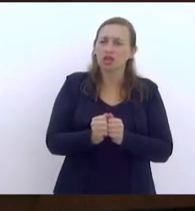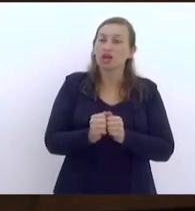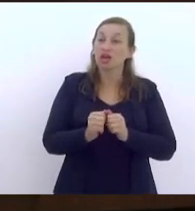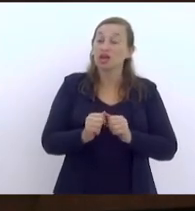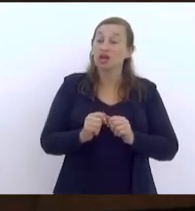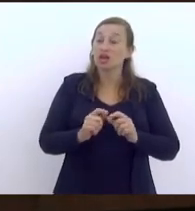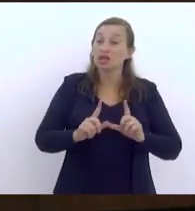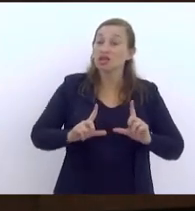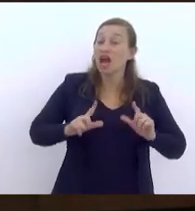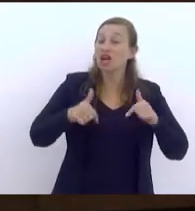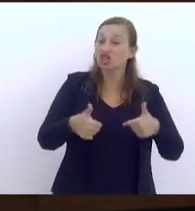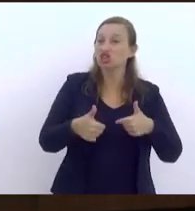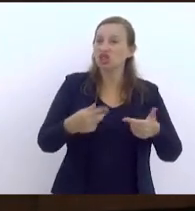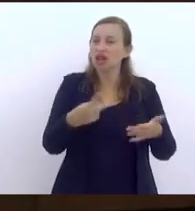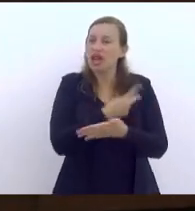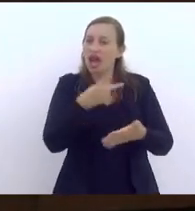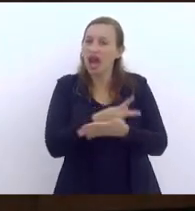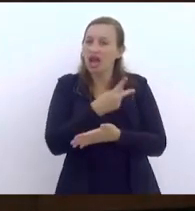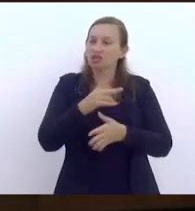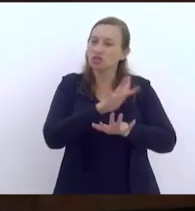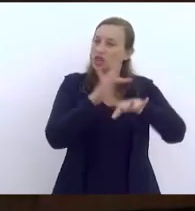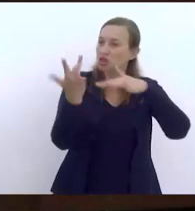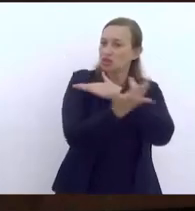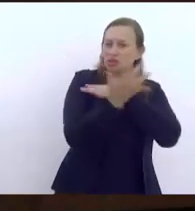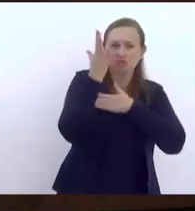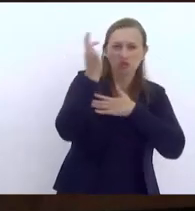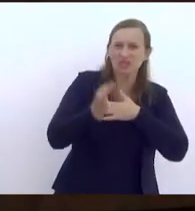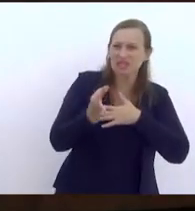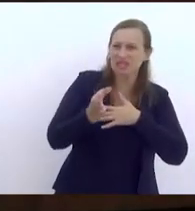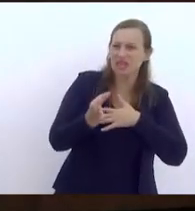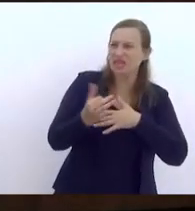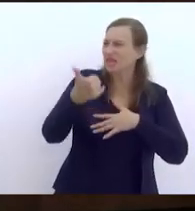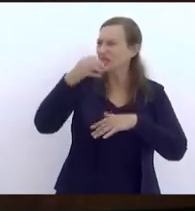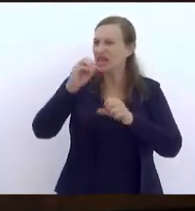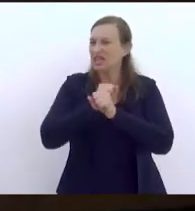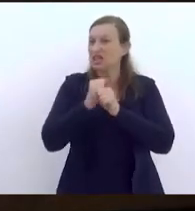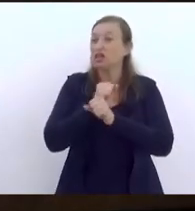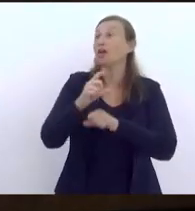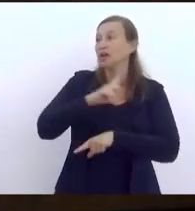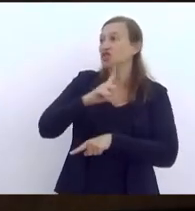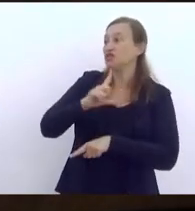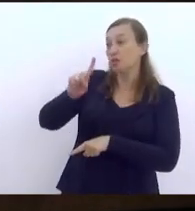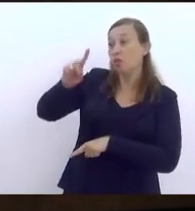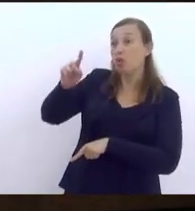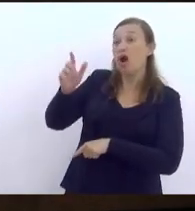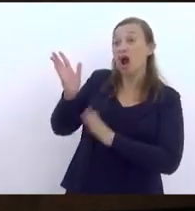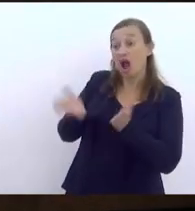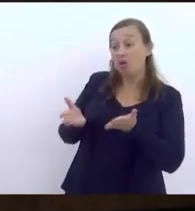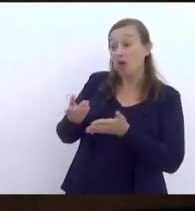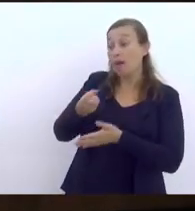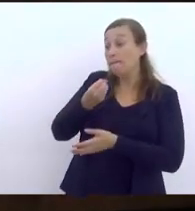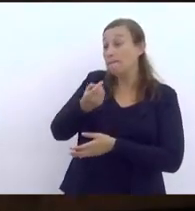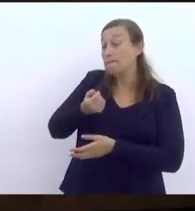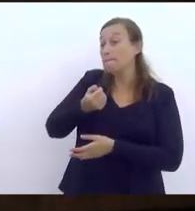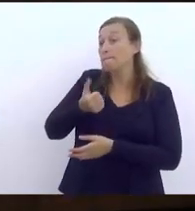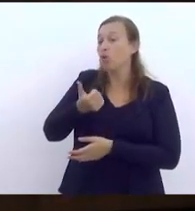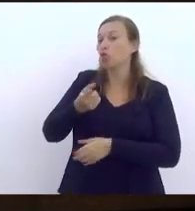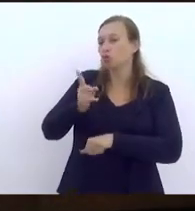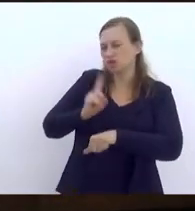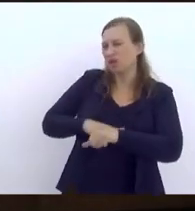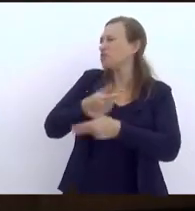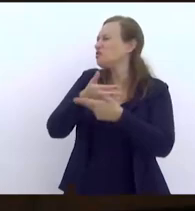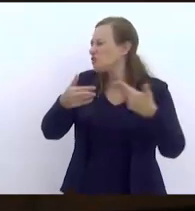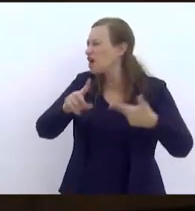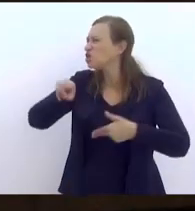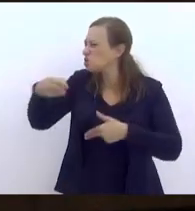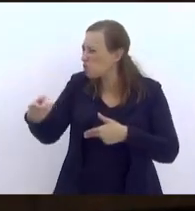rodando nas redes sociais e que, eu não sei esta talvez seja de 10 anos, mas nós tivemos uma marcha agora há pouco e eu tenho conhecimento de